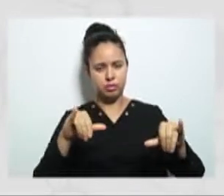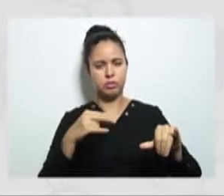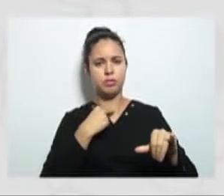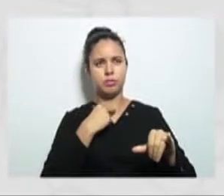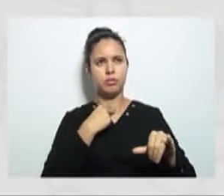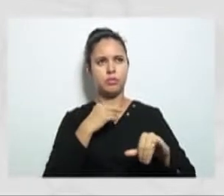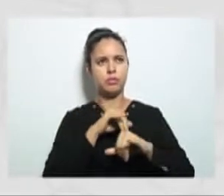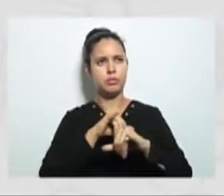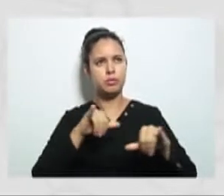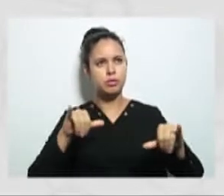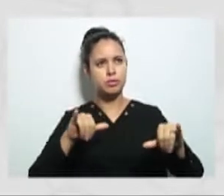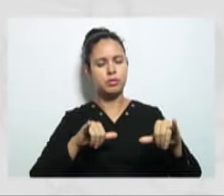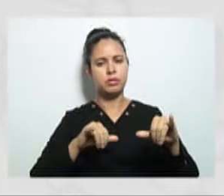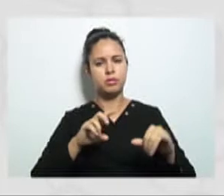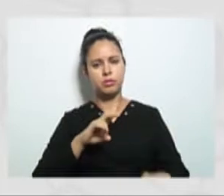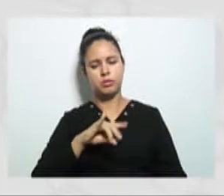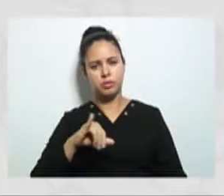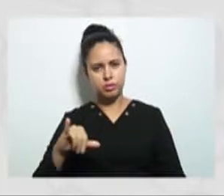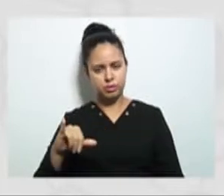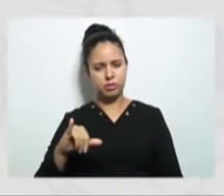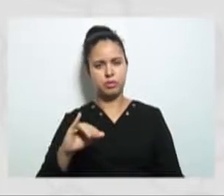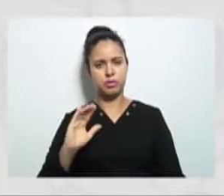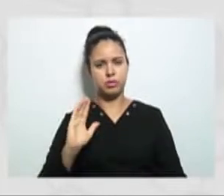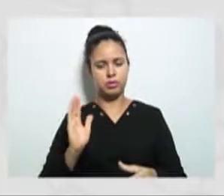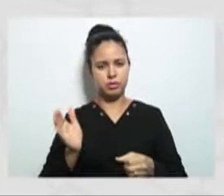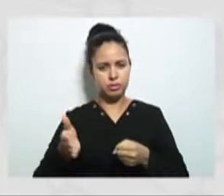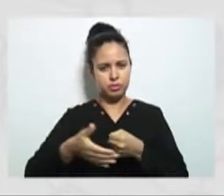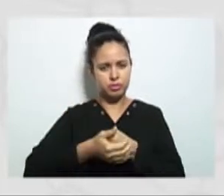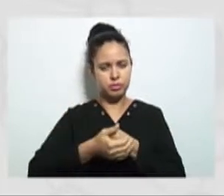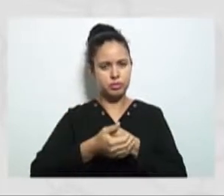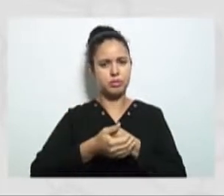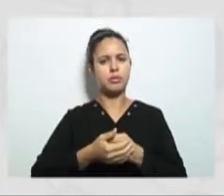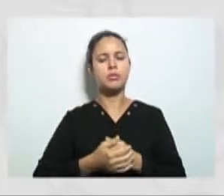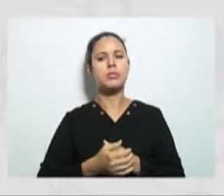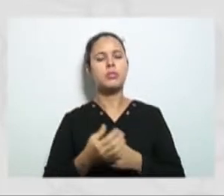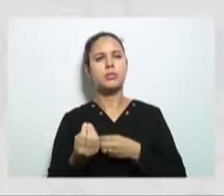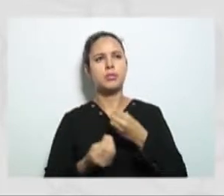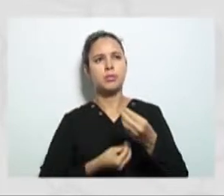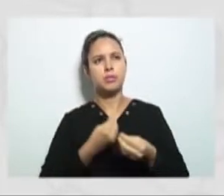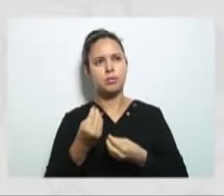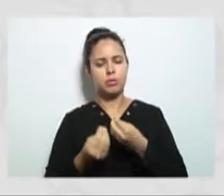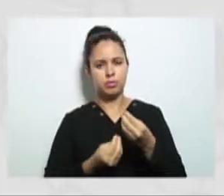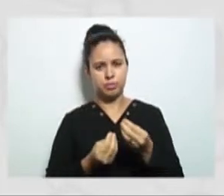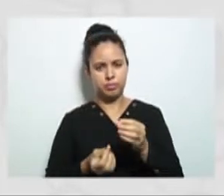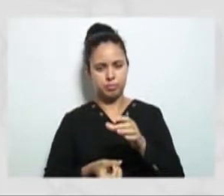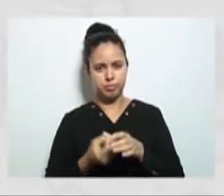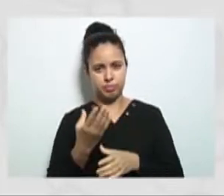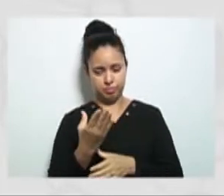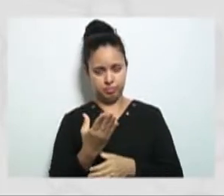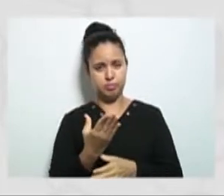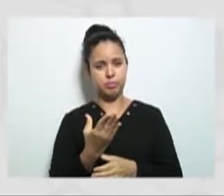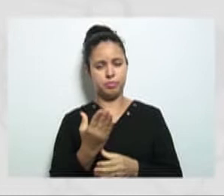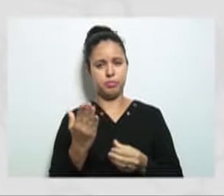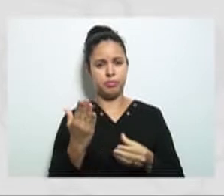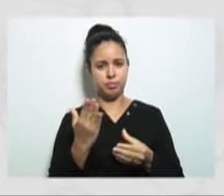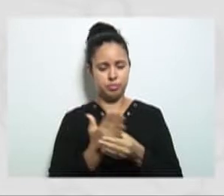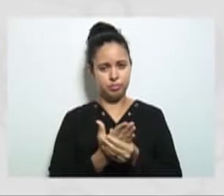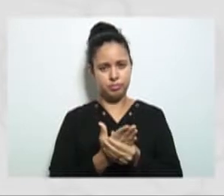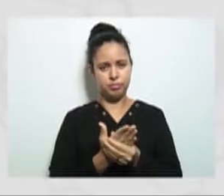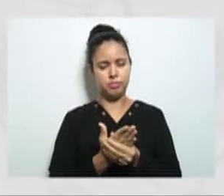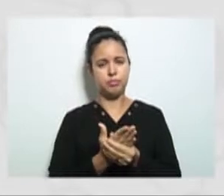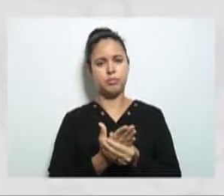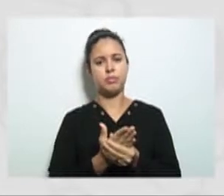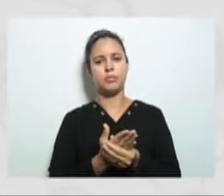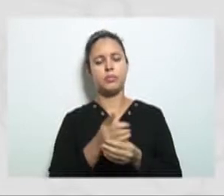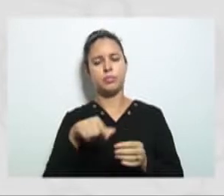ser pública, você vai esconder, tá bom, gente? E aí como que a gente faz para criar uma pasta, tá? Muito simples,